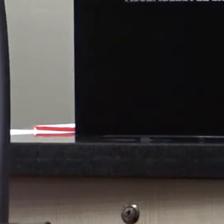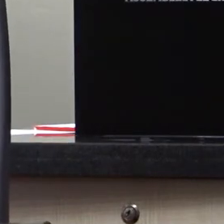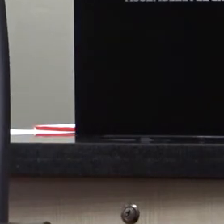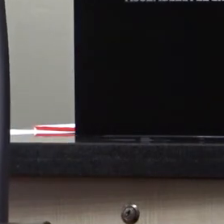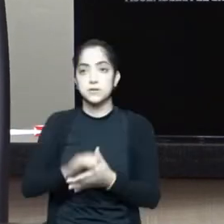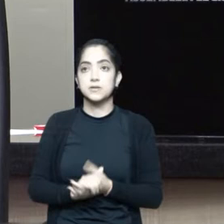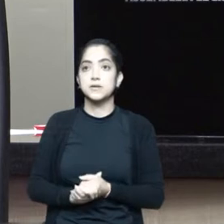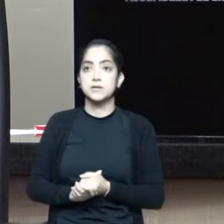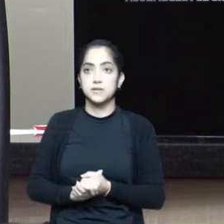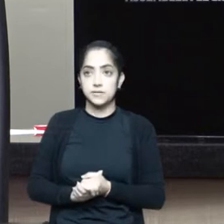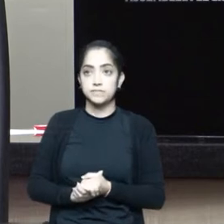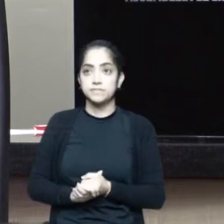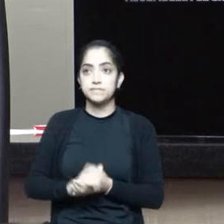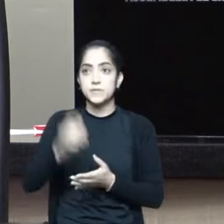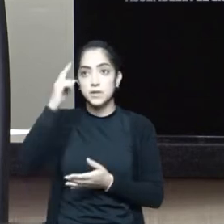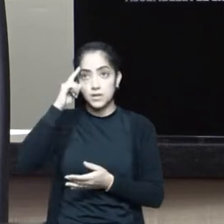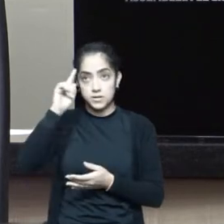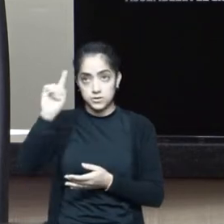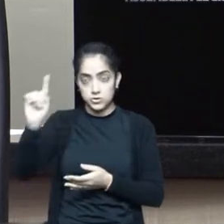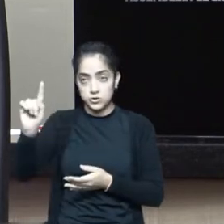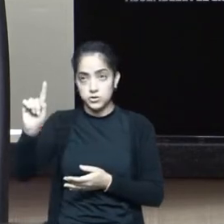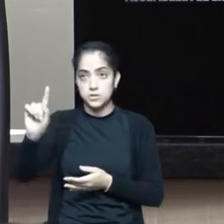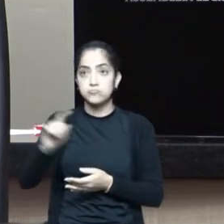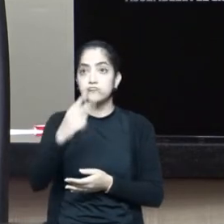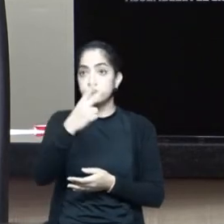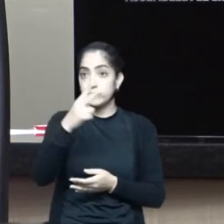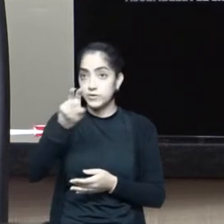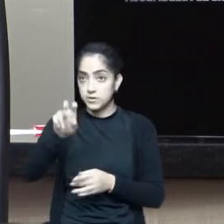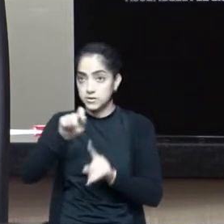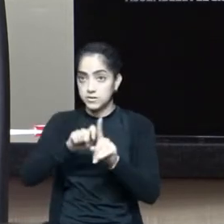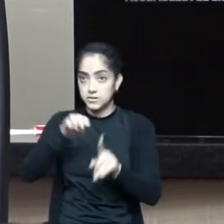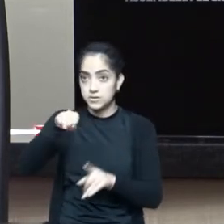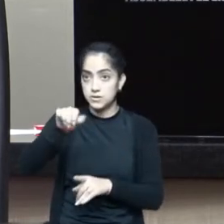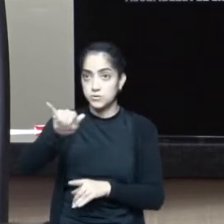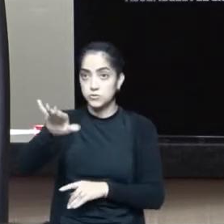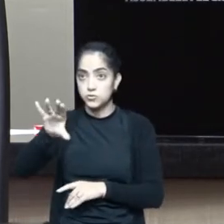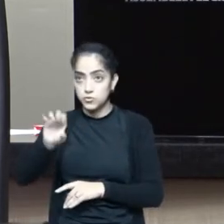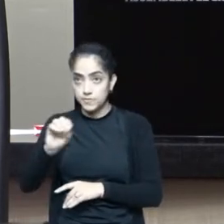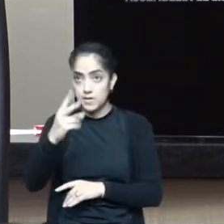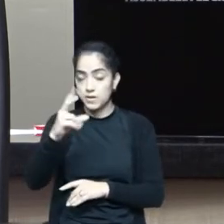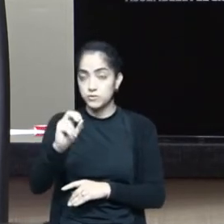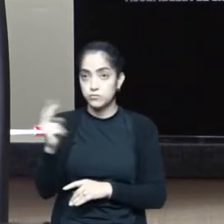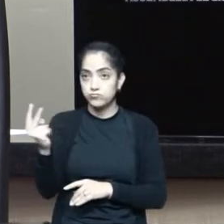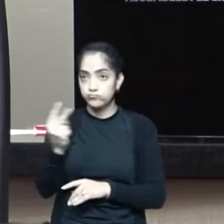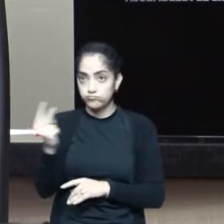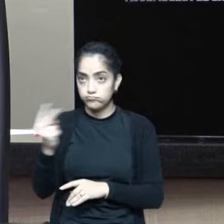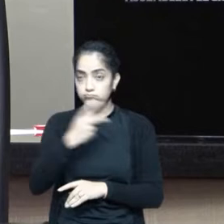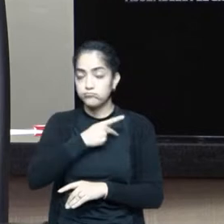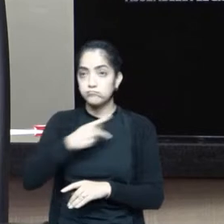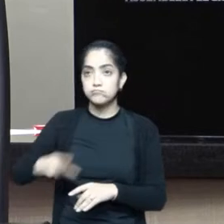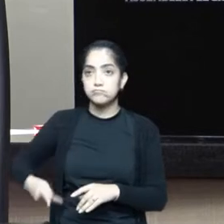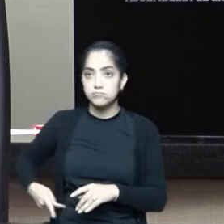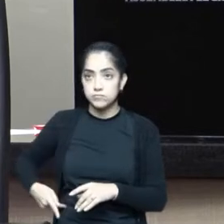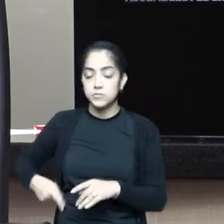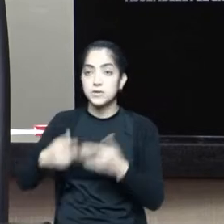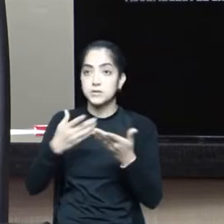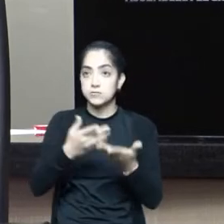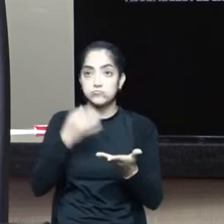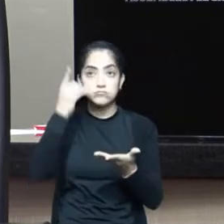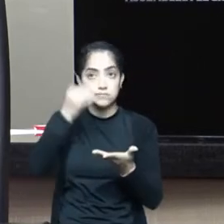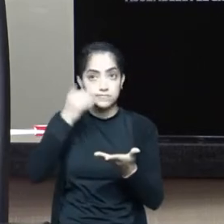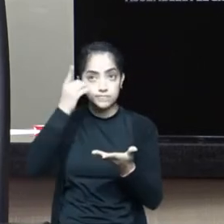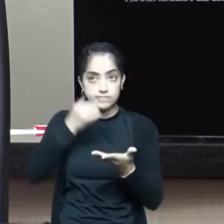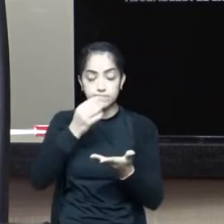de Santa Catarina, realizada em 25 de maio de 2022, sob a presidência dos deputados